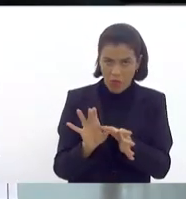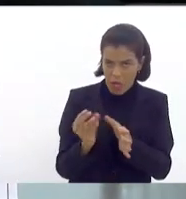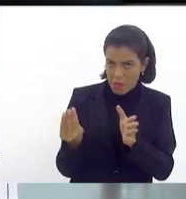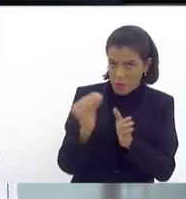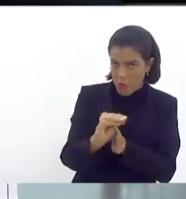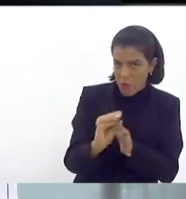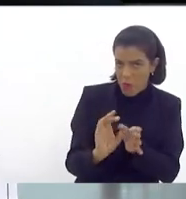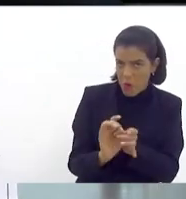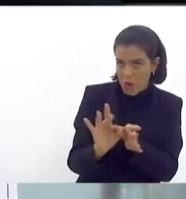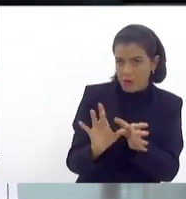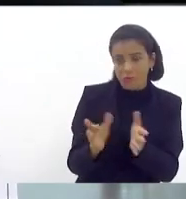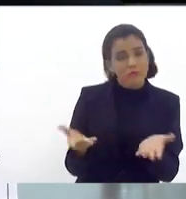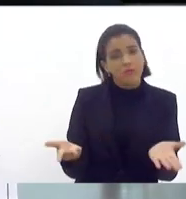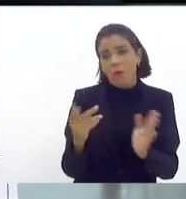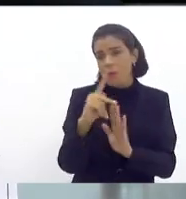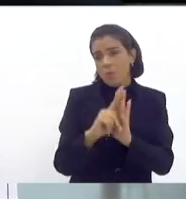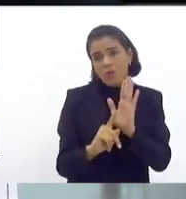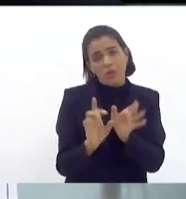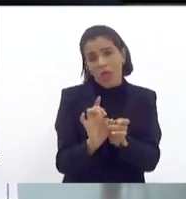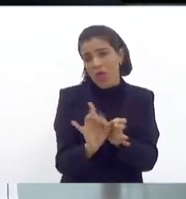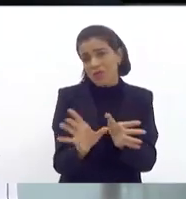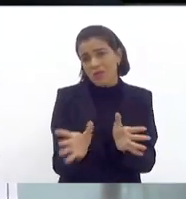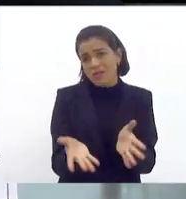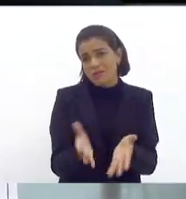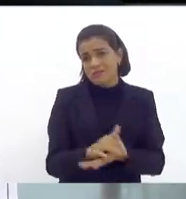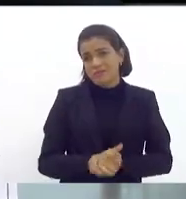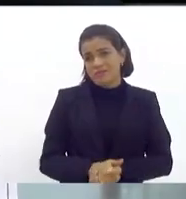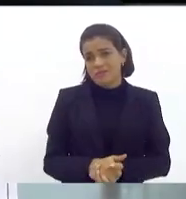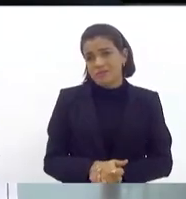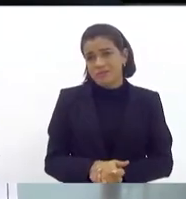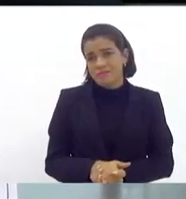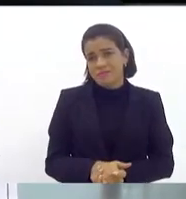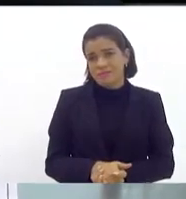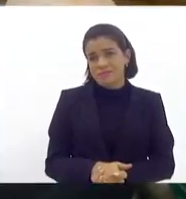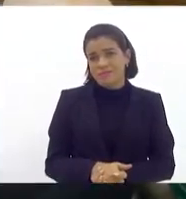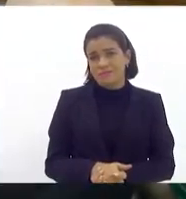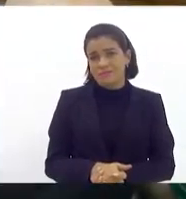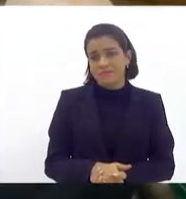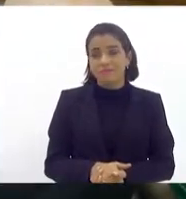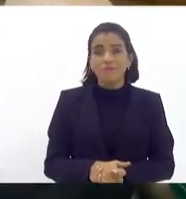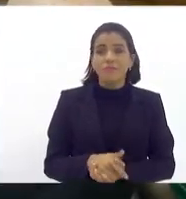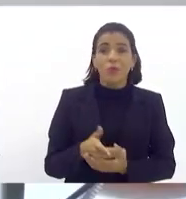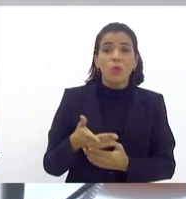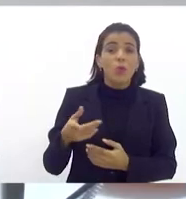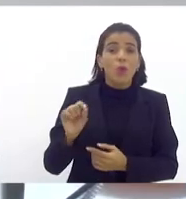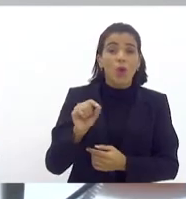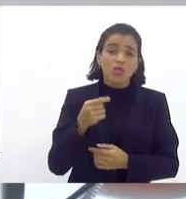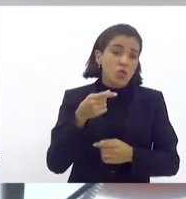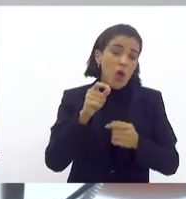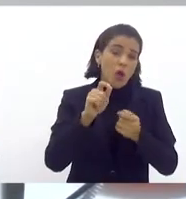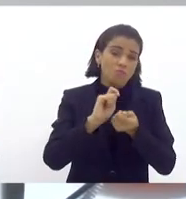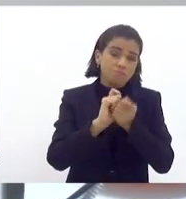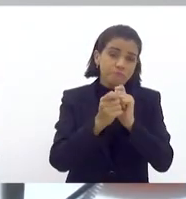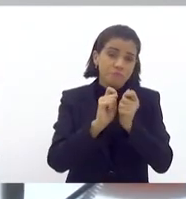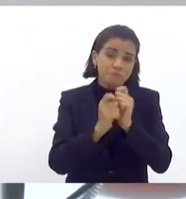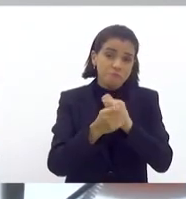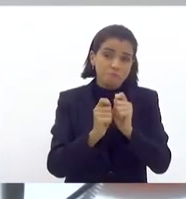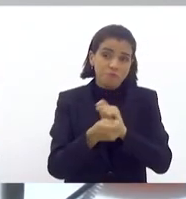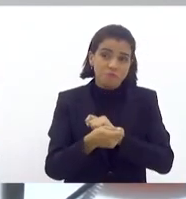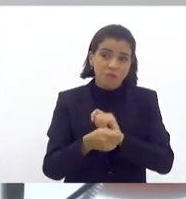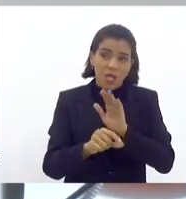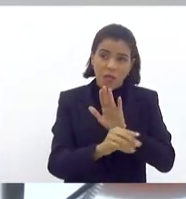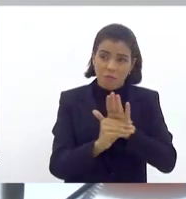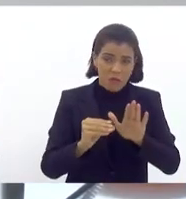Botou? Botou. Então, o projeto já é autorizativo. Sim, já é, assim, por preciosismo, eu corrigi a emenda. Tá bom, mas já é autorizativo. Não